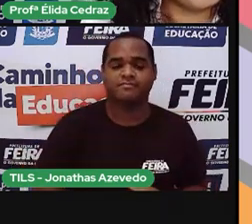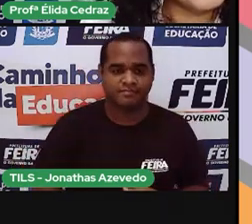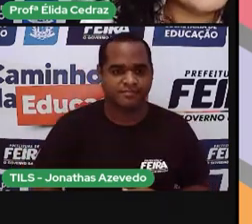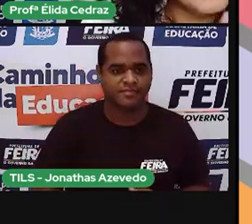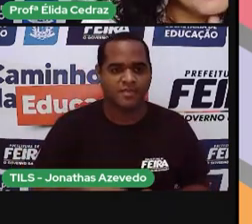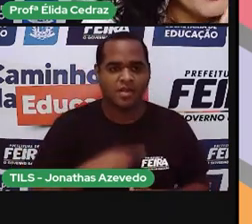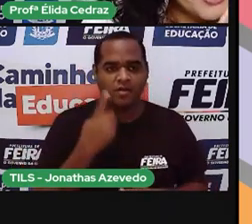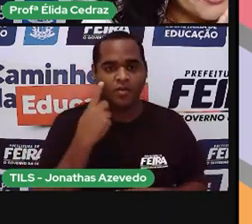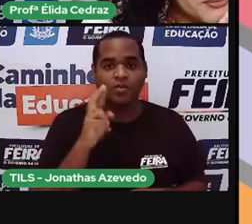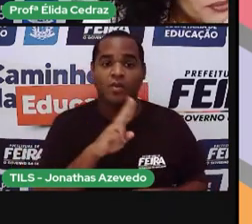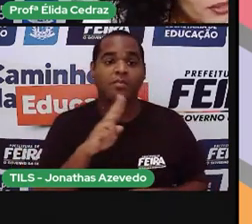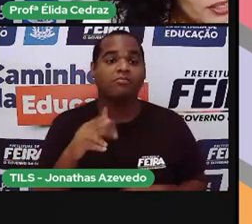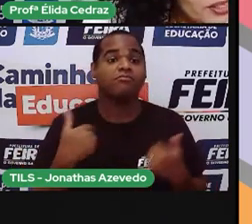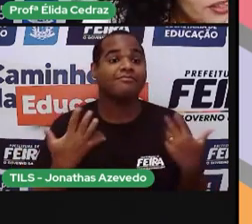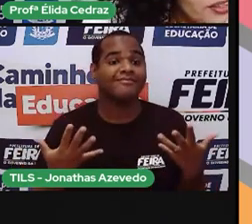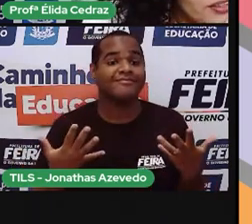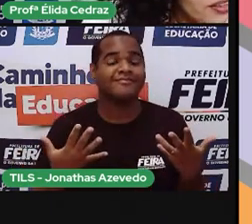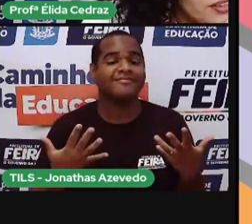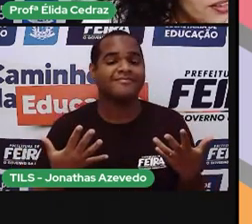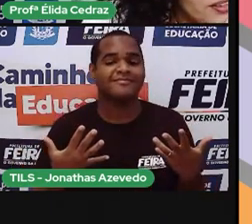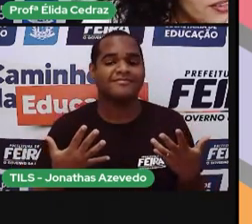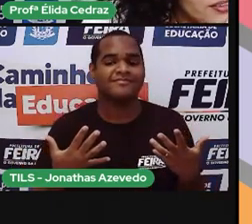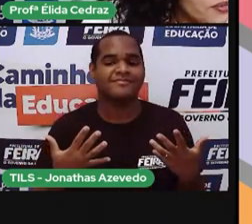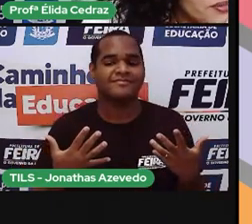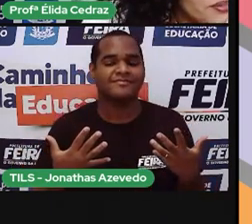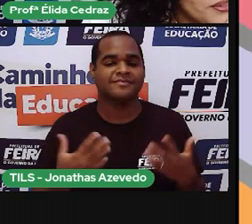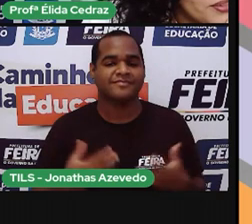qual é o nome dessa ensino mé